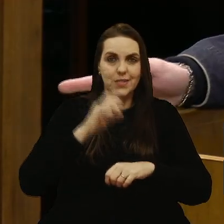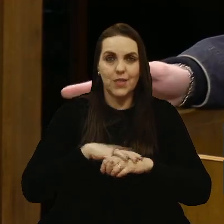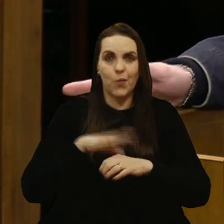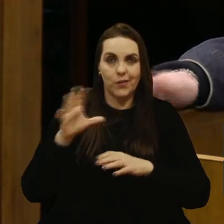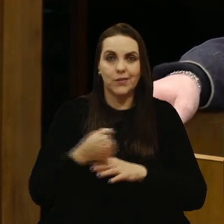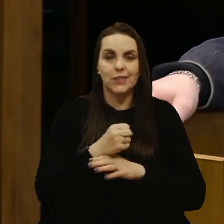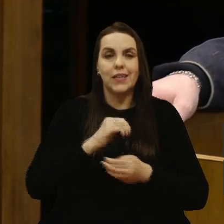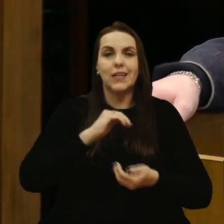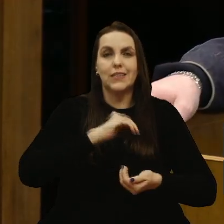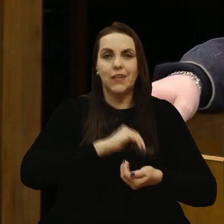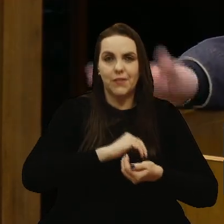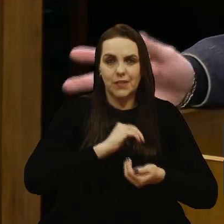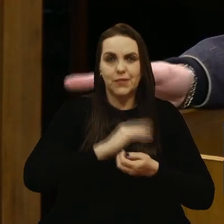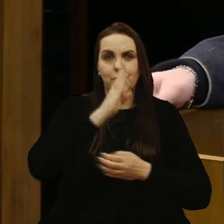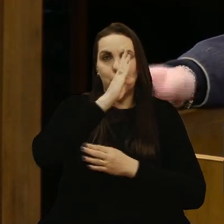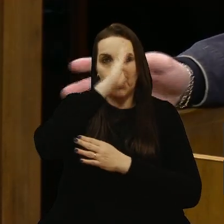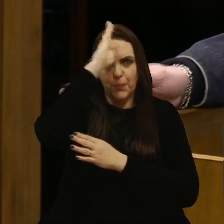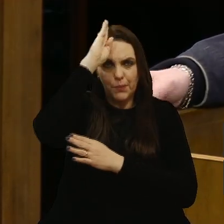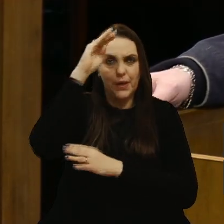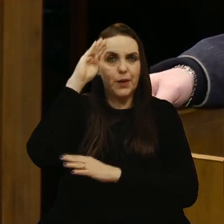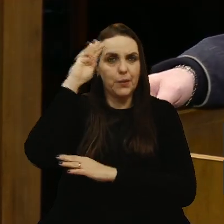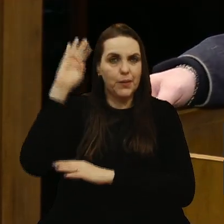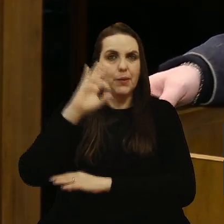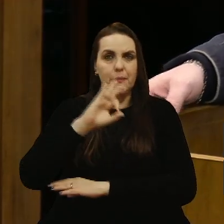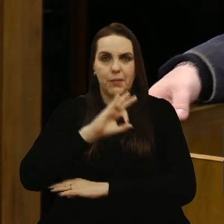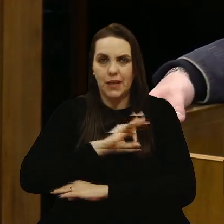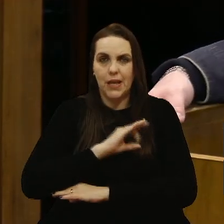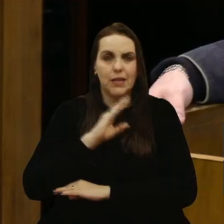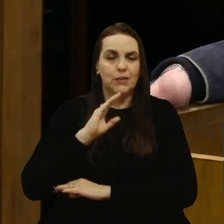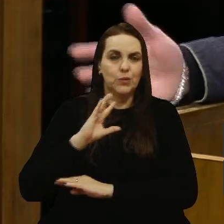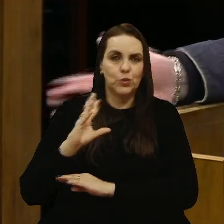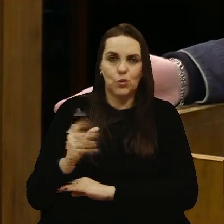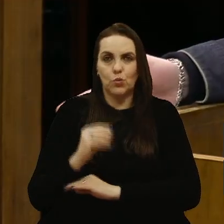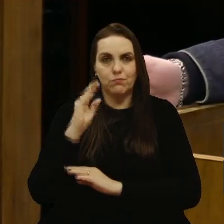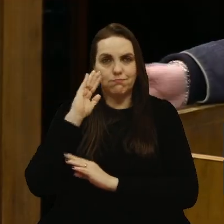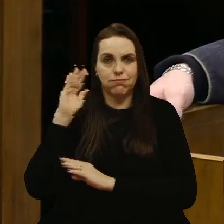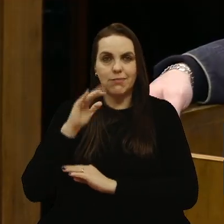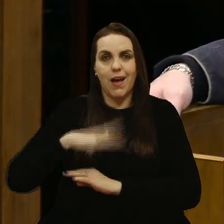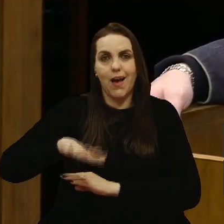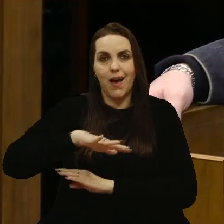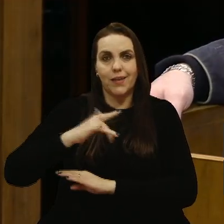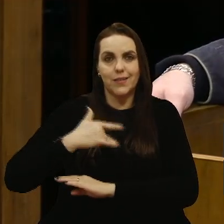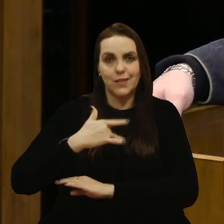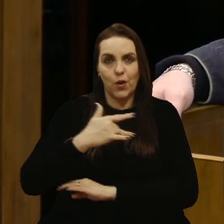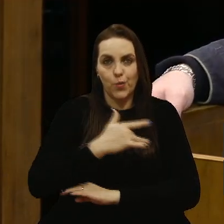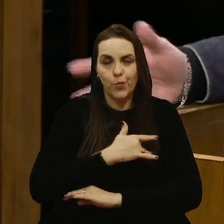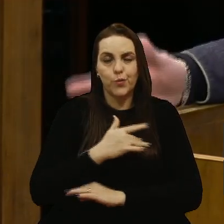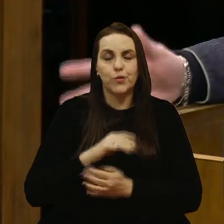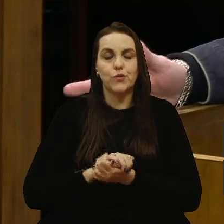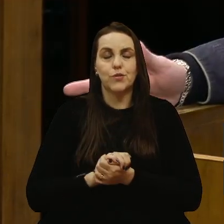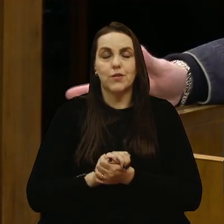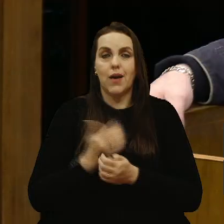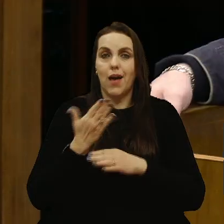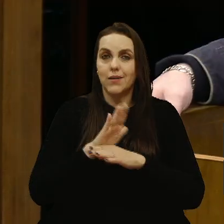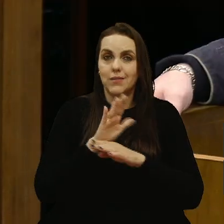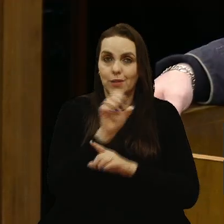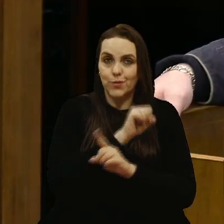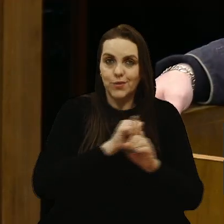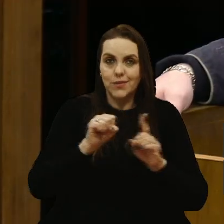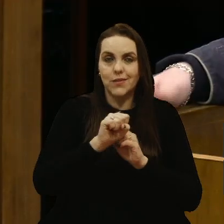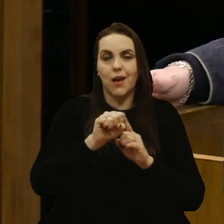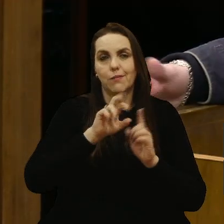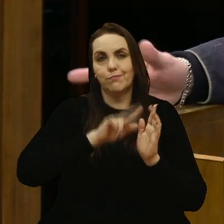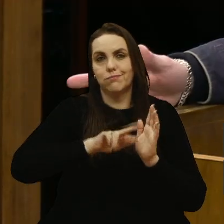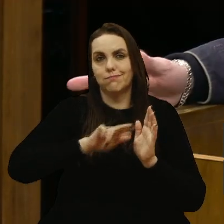envolve Defesa Civil, Corpo de Bombeiro, Brigada Militar, Exército, FEPAM, a área da saúde, assistência social, dentre